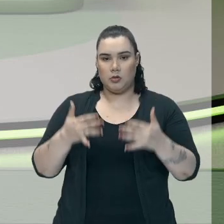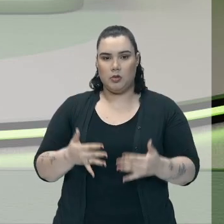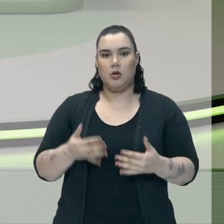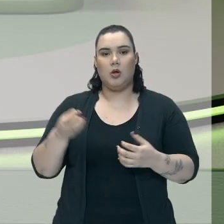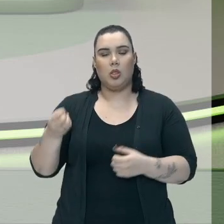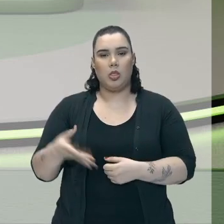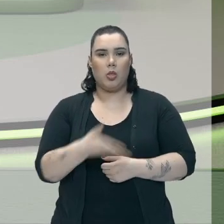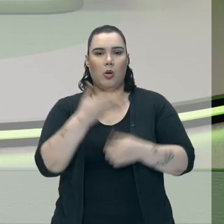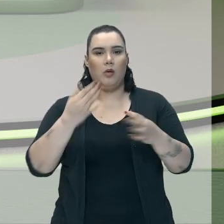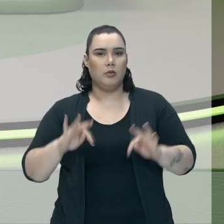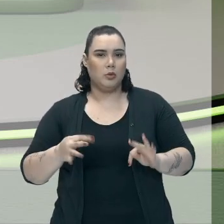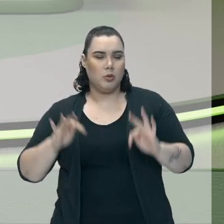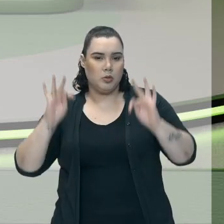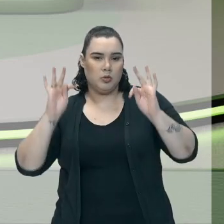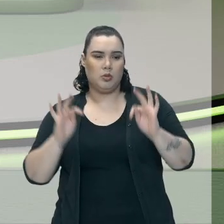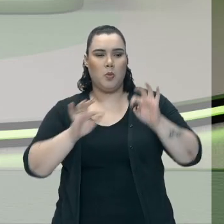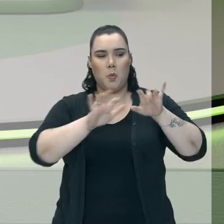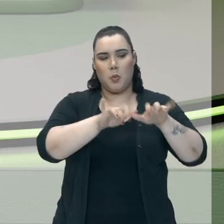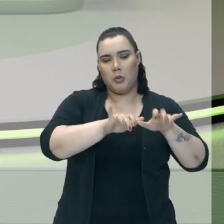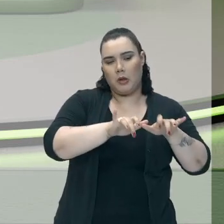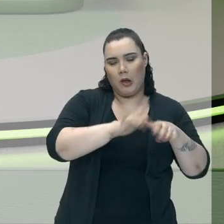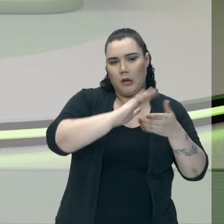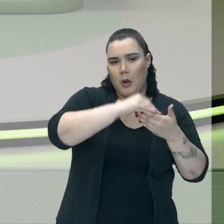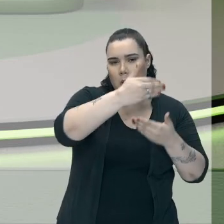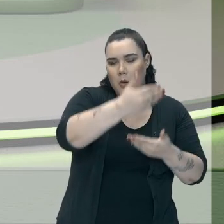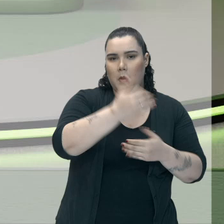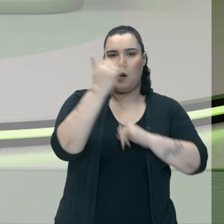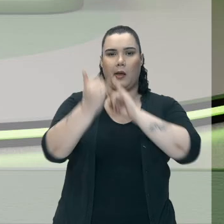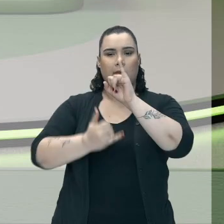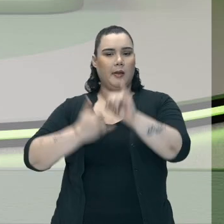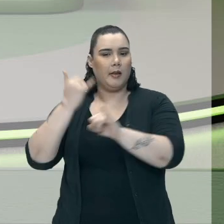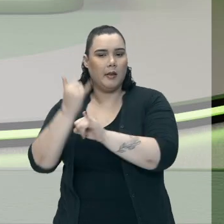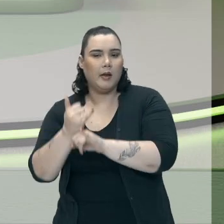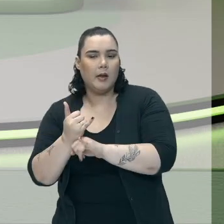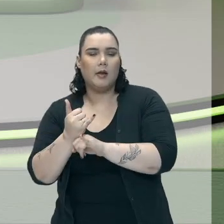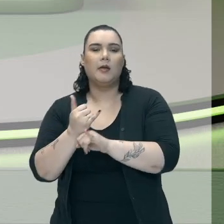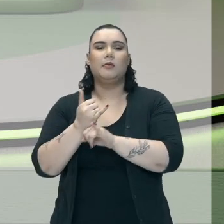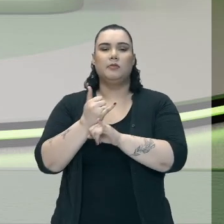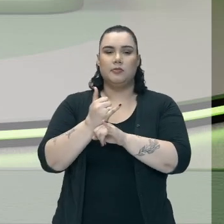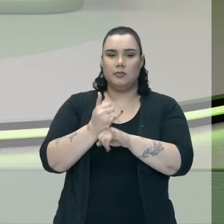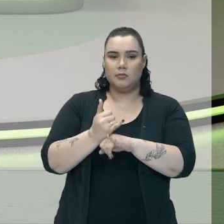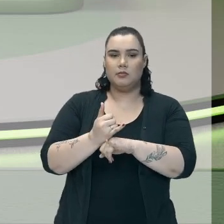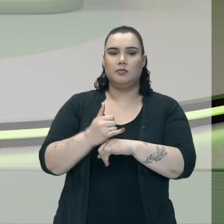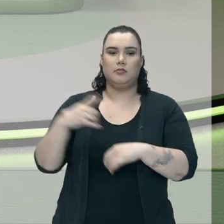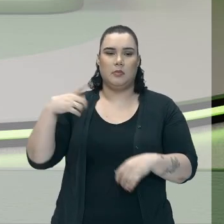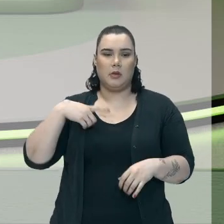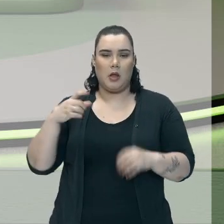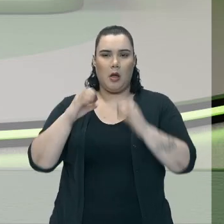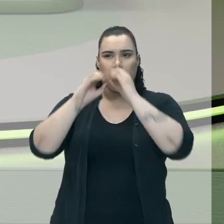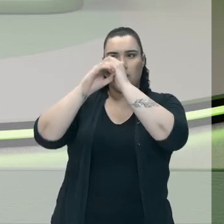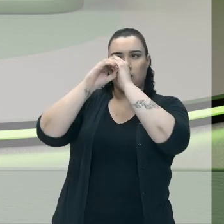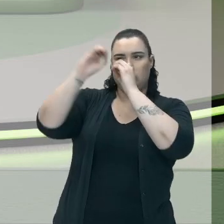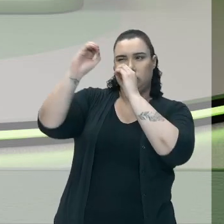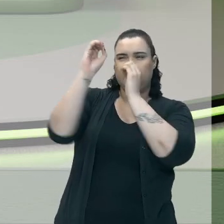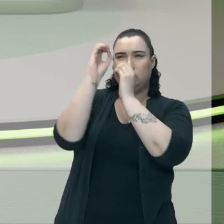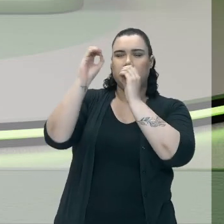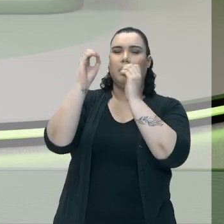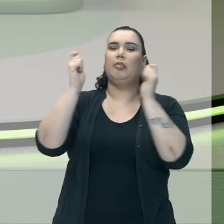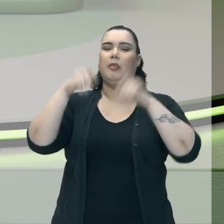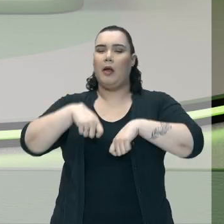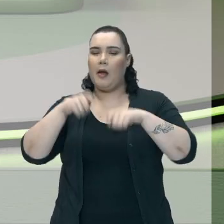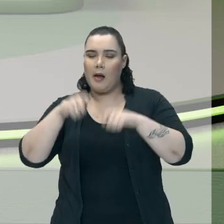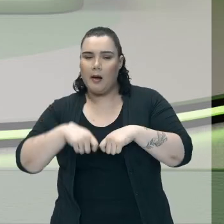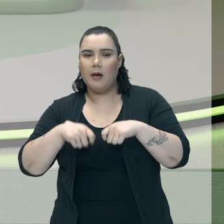novas tecnologias, né, os computadores, a internet, né, os potentes telescópios que foram